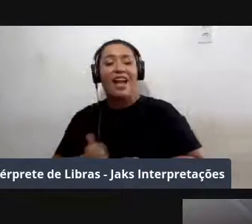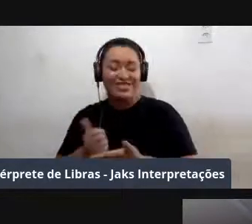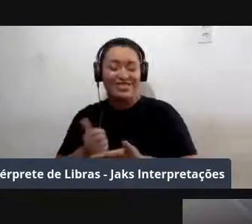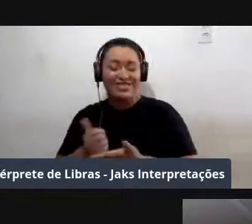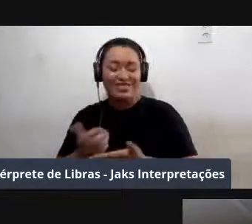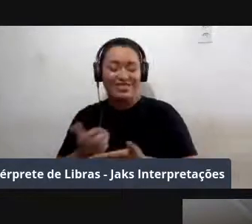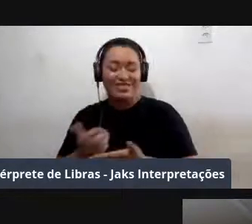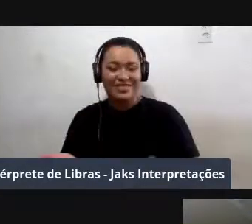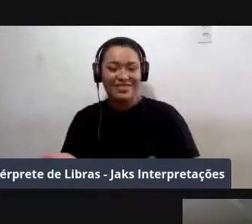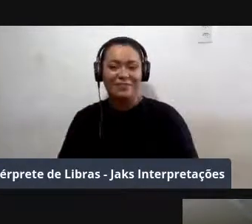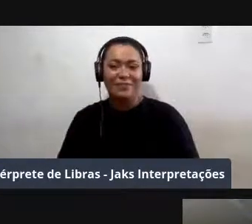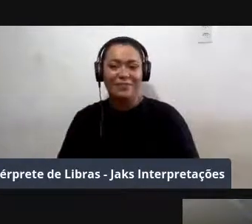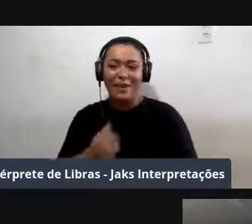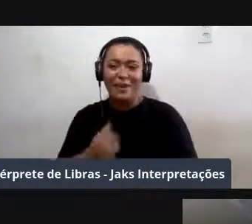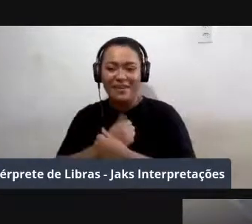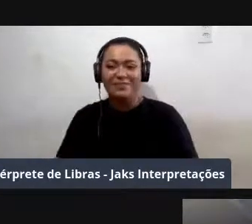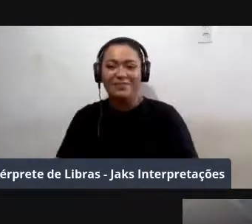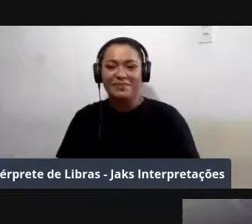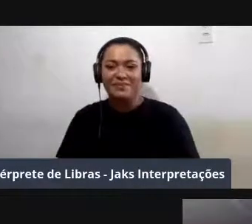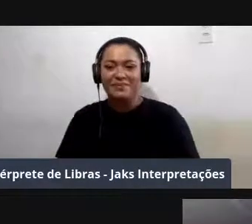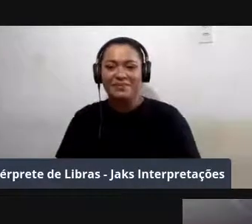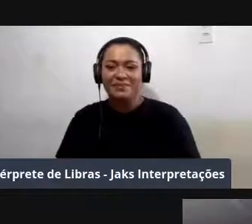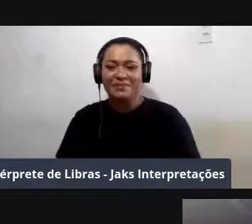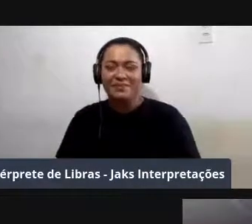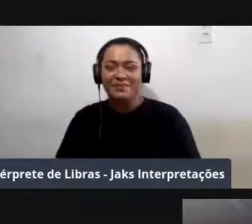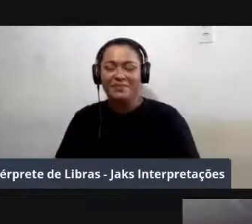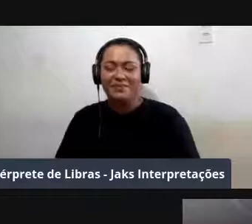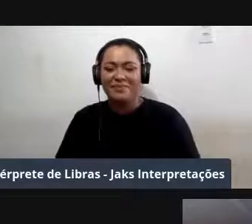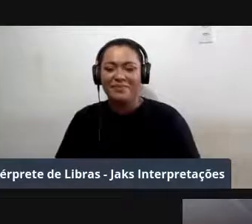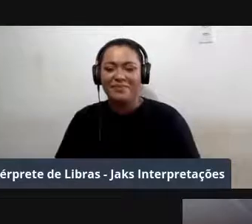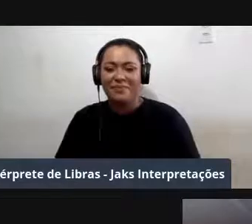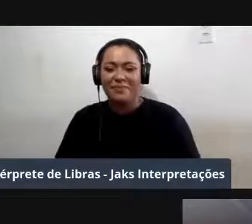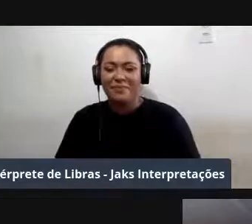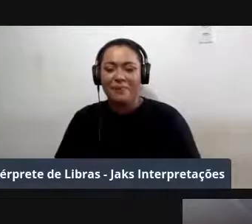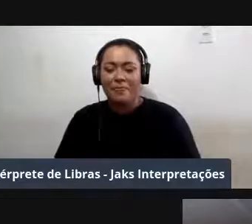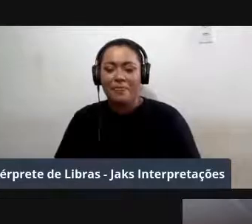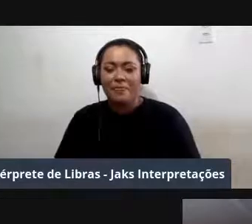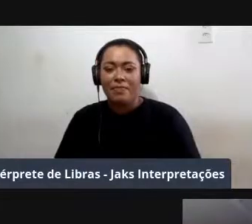Pronto, dona Lourdes contando ali que ela tá, né? Atendendo.